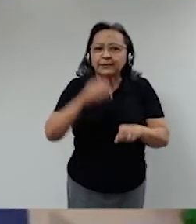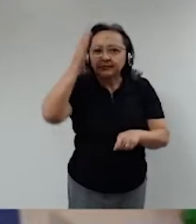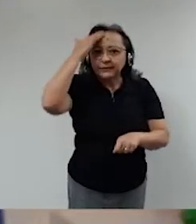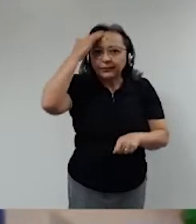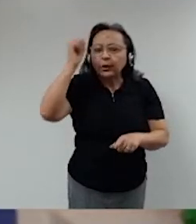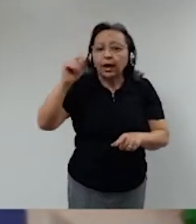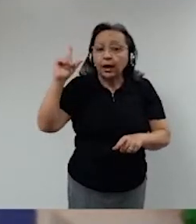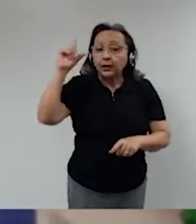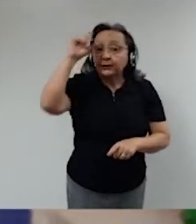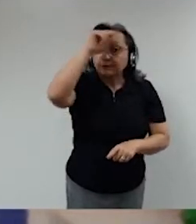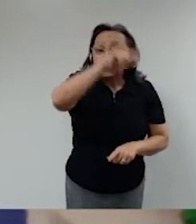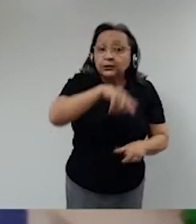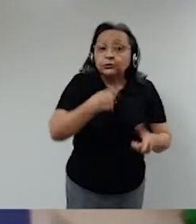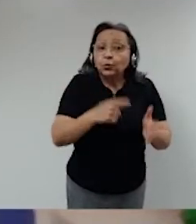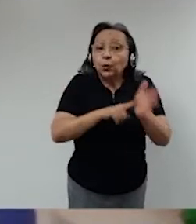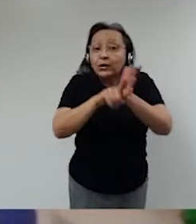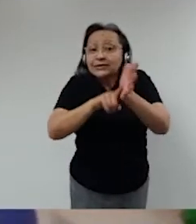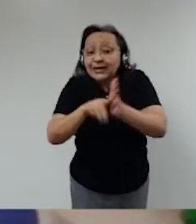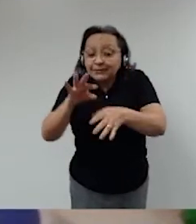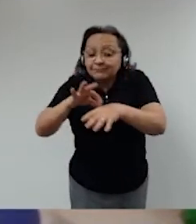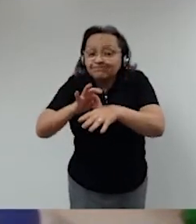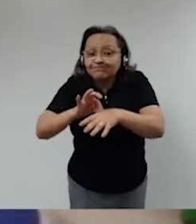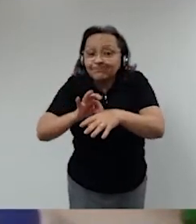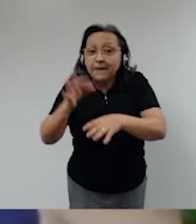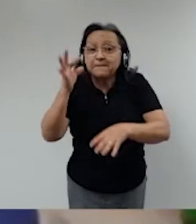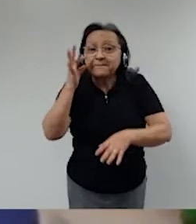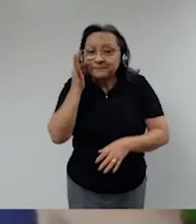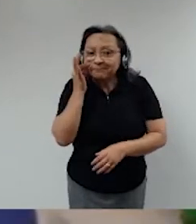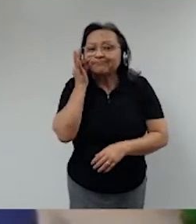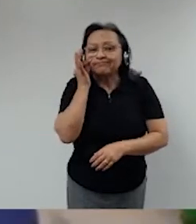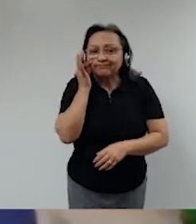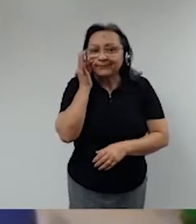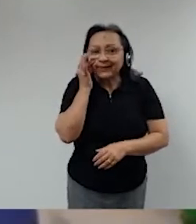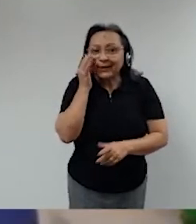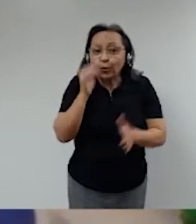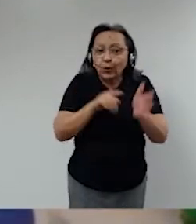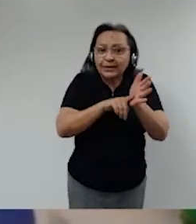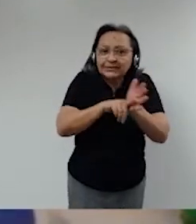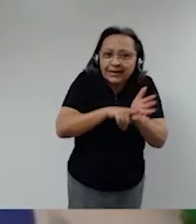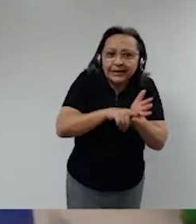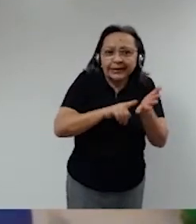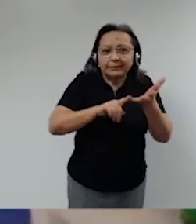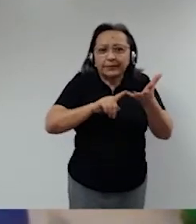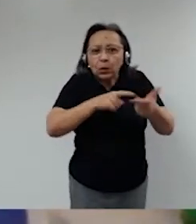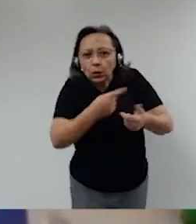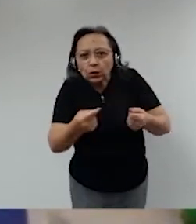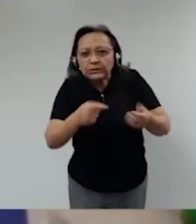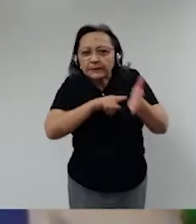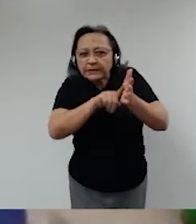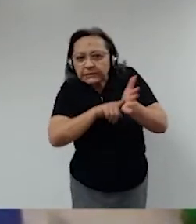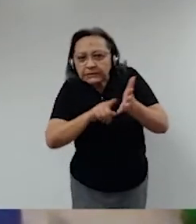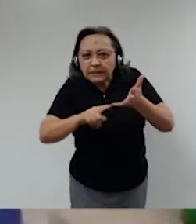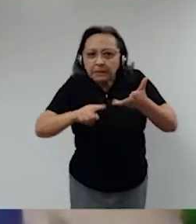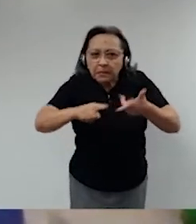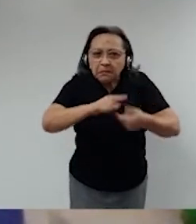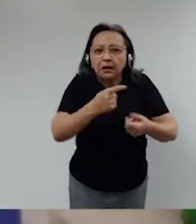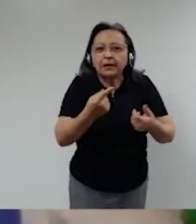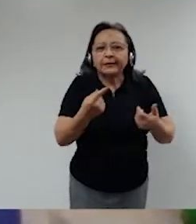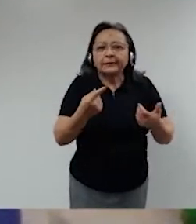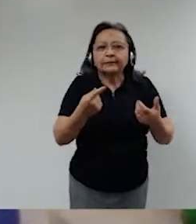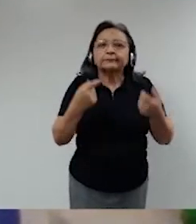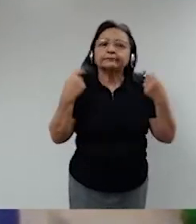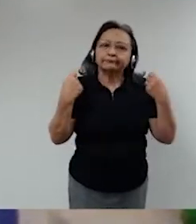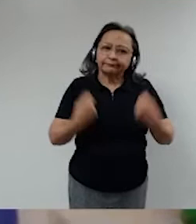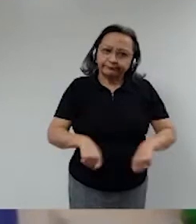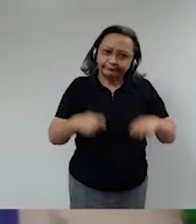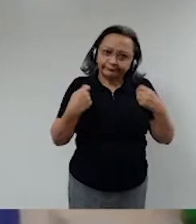com relação ao exame físico. Então, o exame inicial é necessário, né, é essencial que ele seja